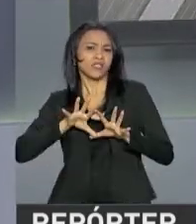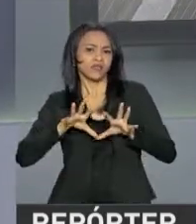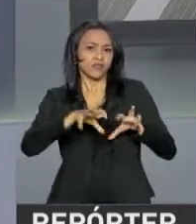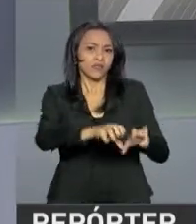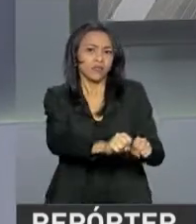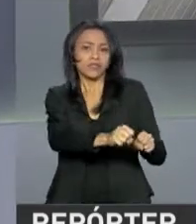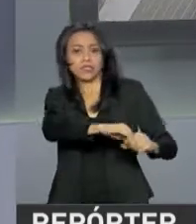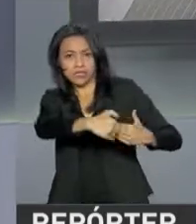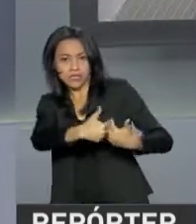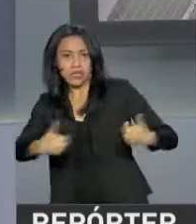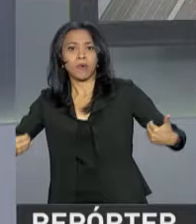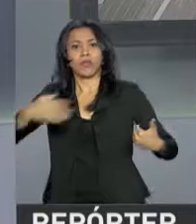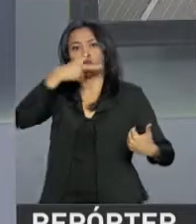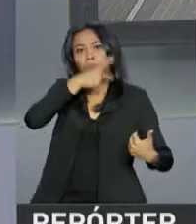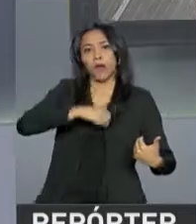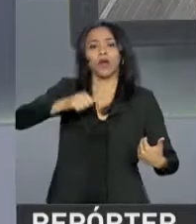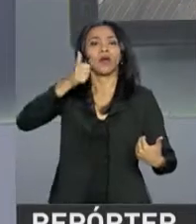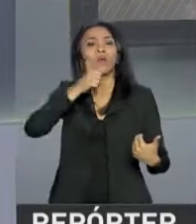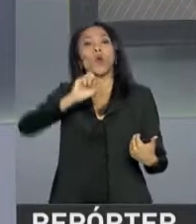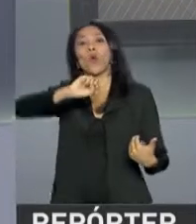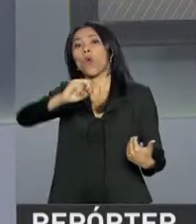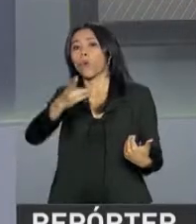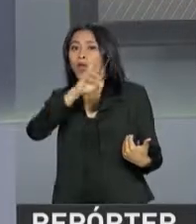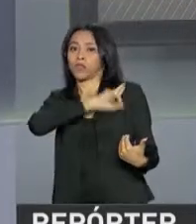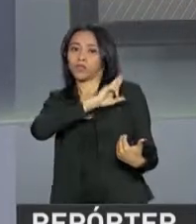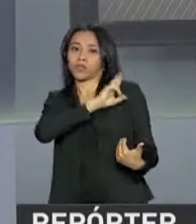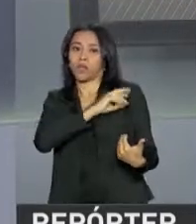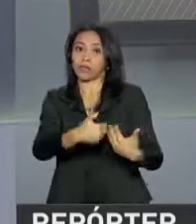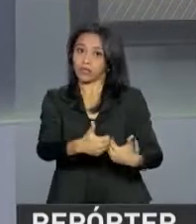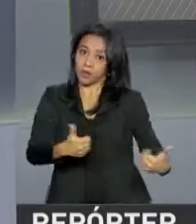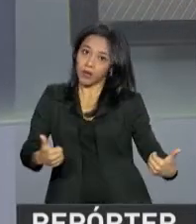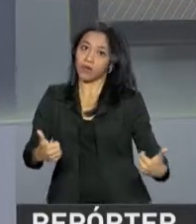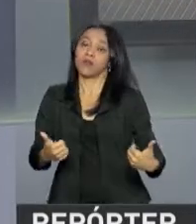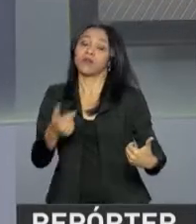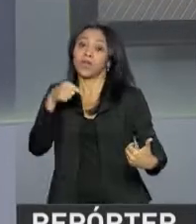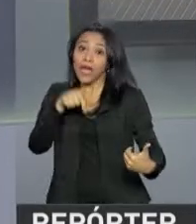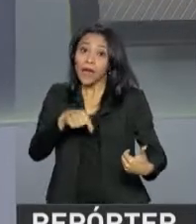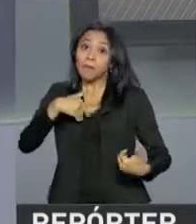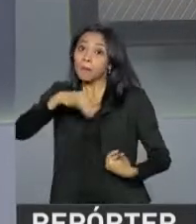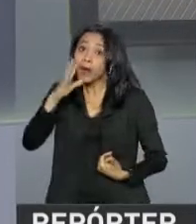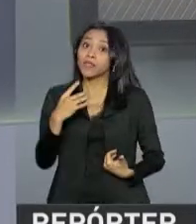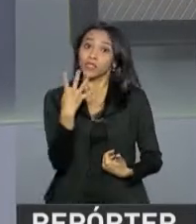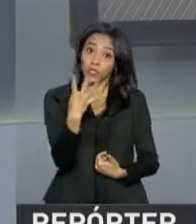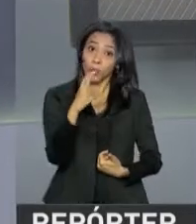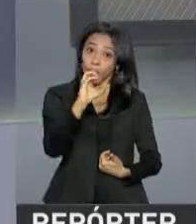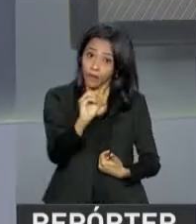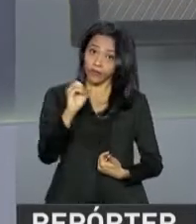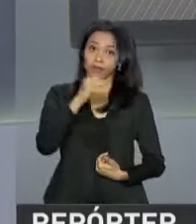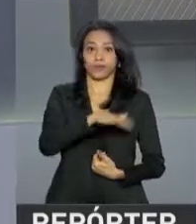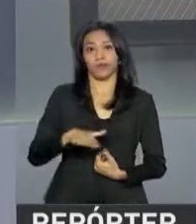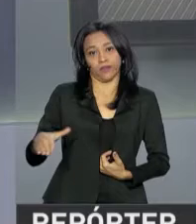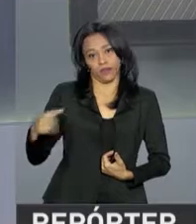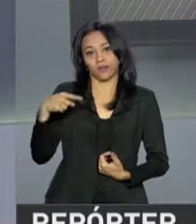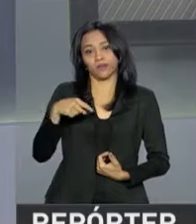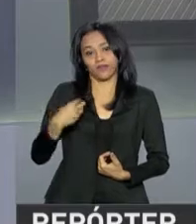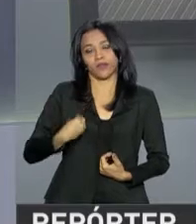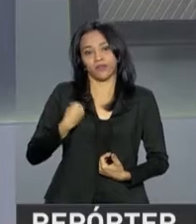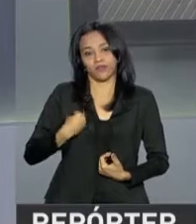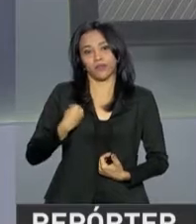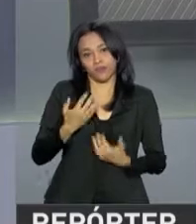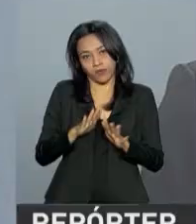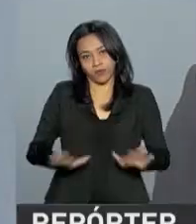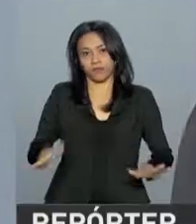custódia separadas dos pais ou responsáveis. De acordo com o governo, são mais de 40 menores brasileiros nessa condição.